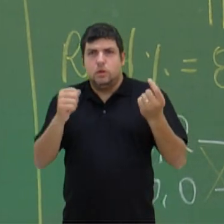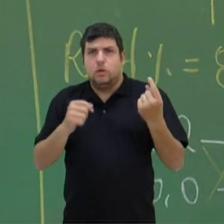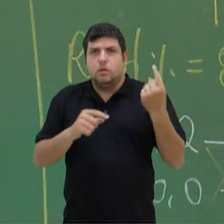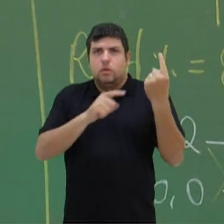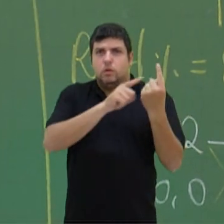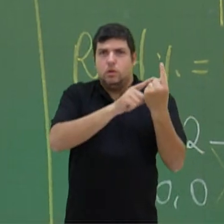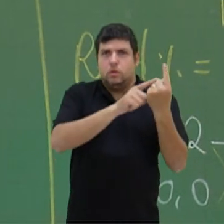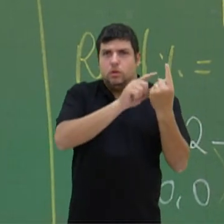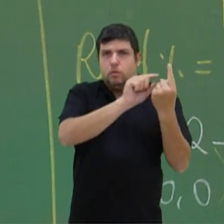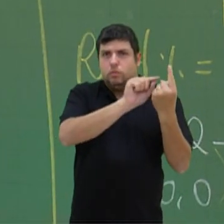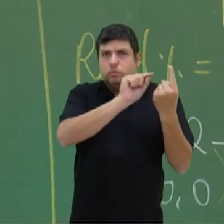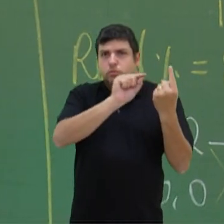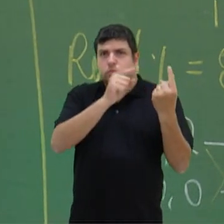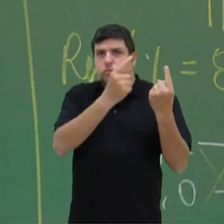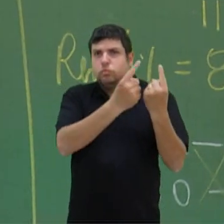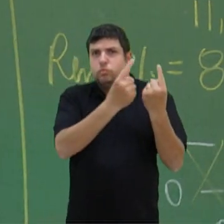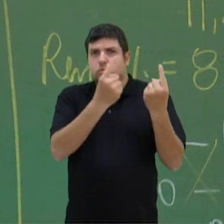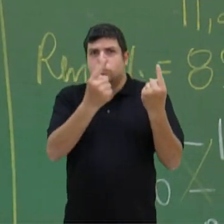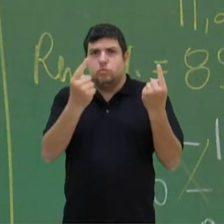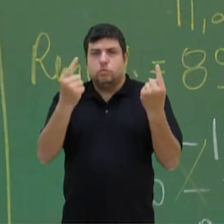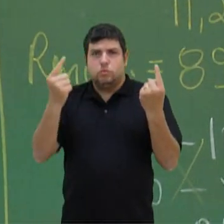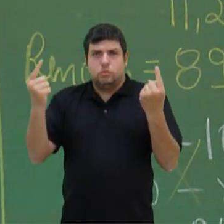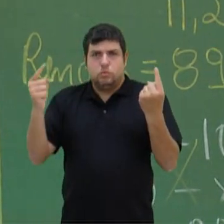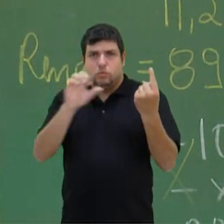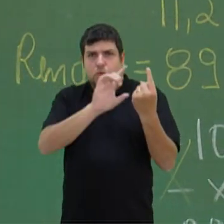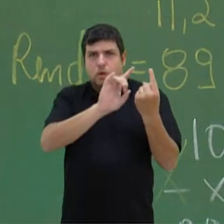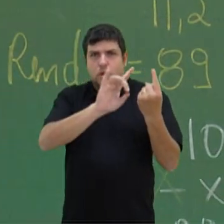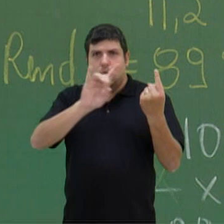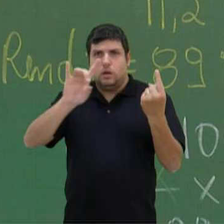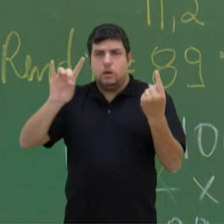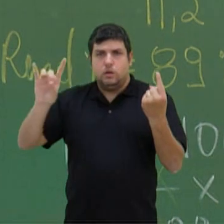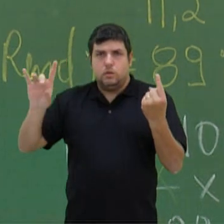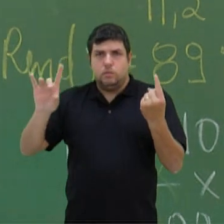os ingredientes aqui, para todos os nossas